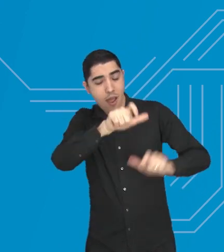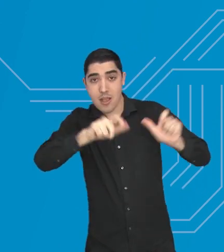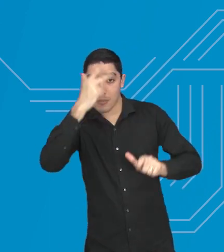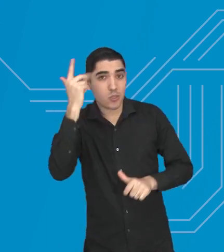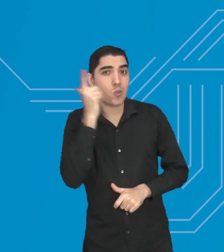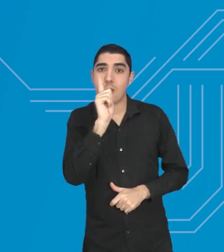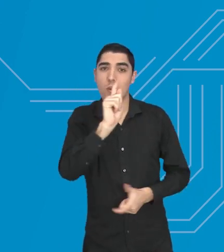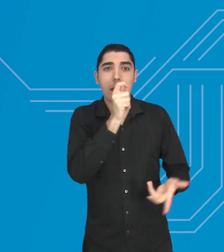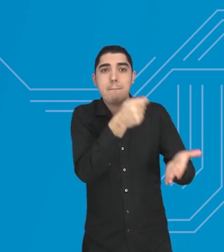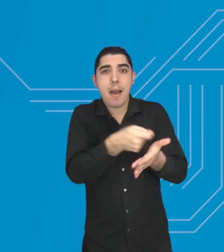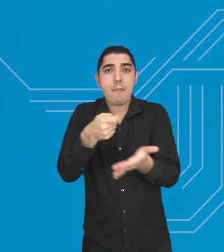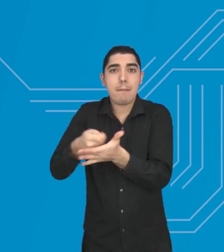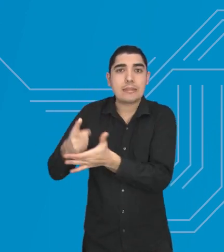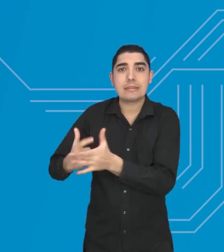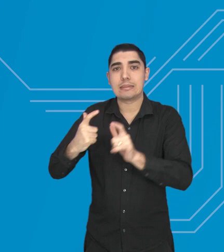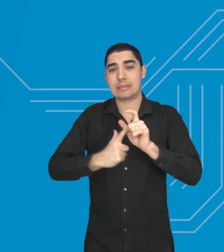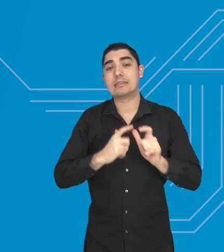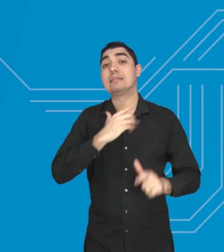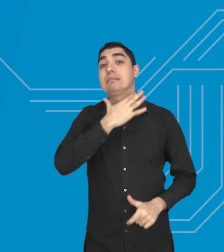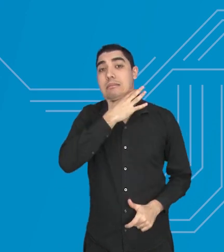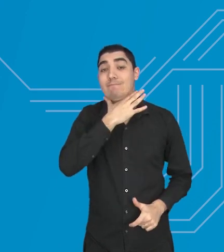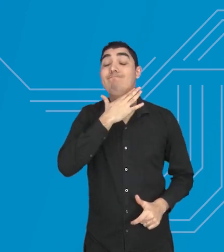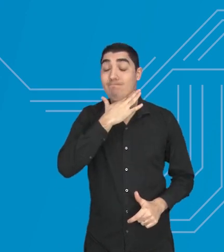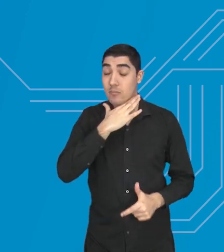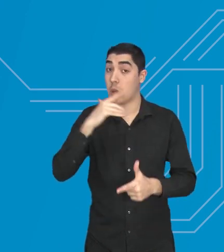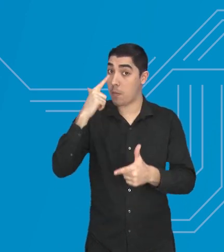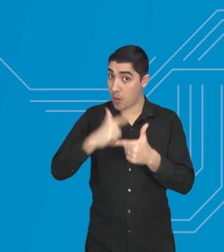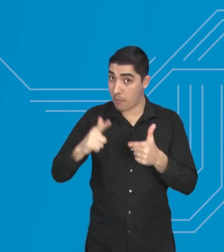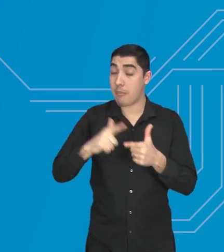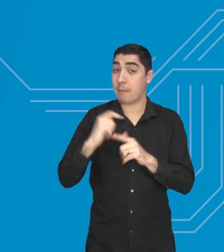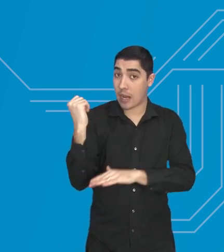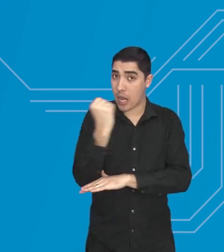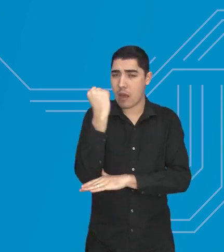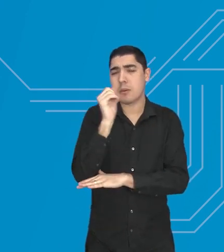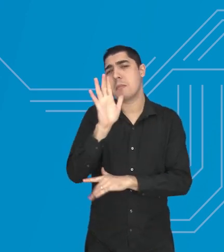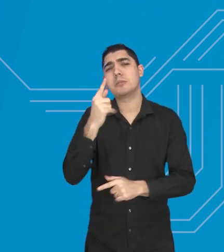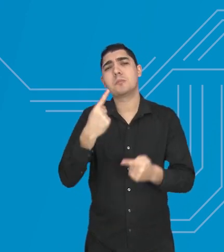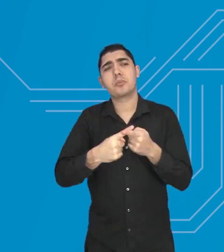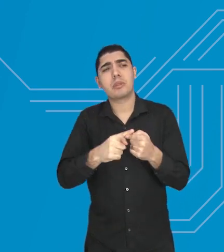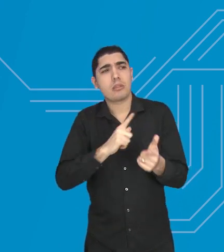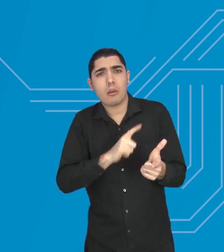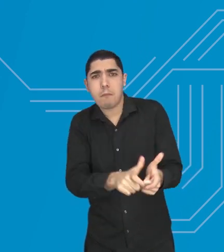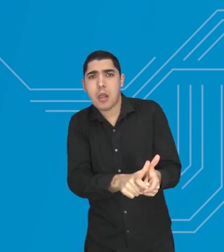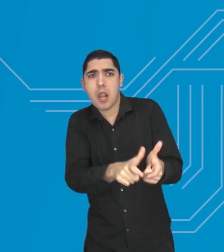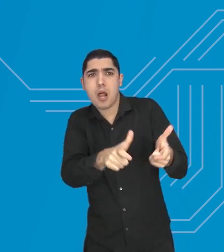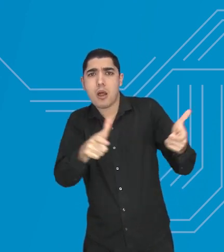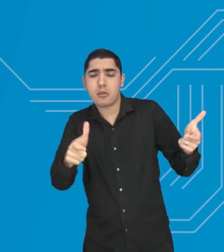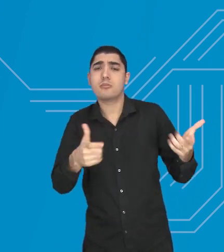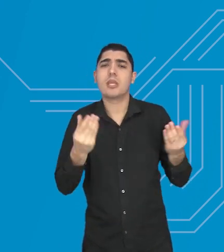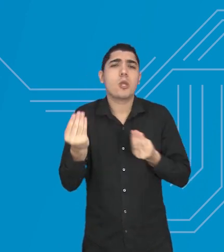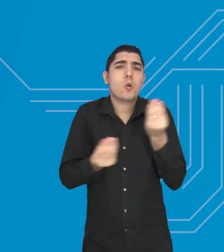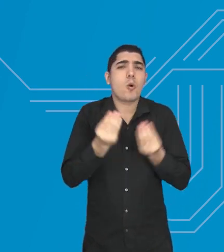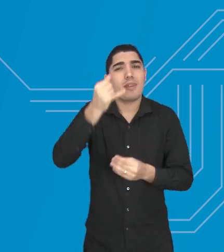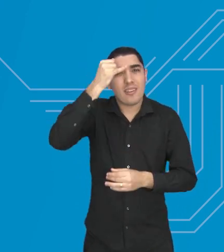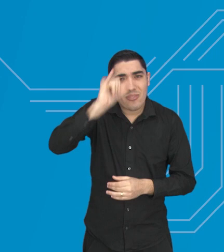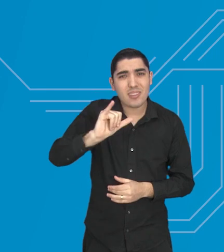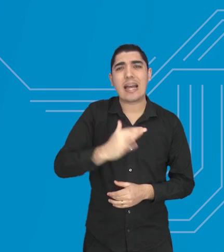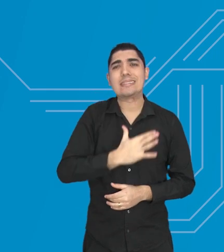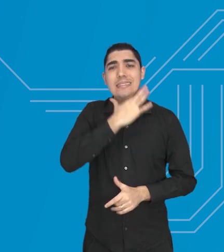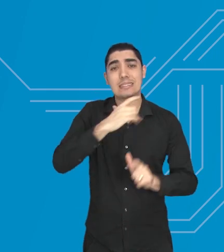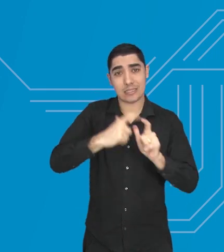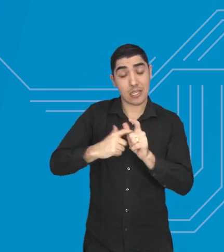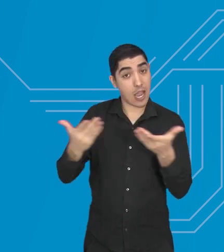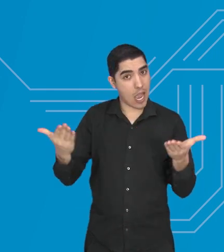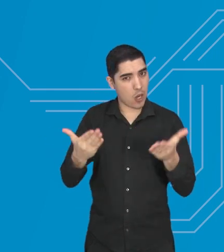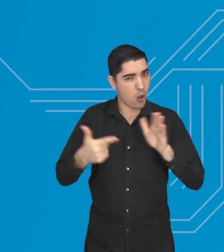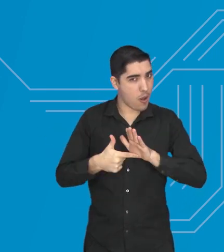as contas e aí vira aquela bola de neve. O que será que tem motivado essa realidade e como tentar fugir das dívidas